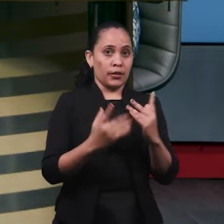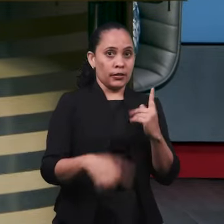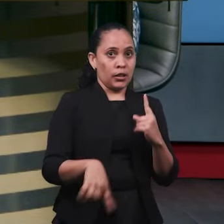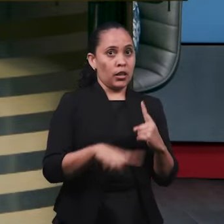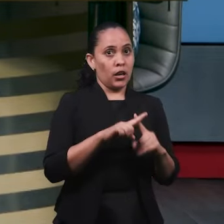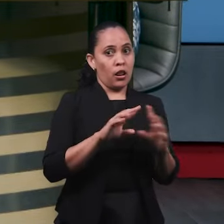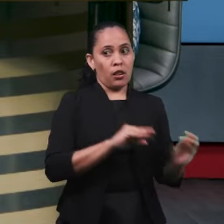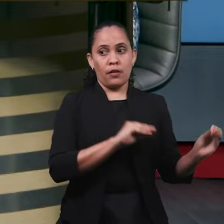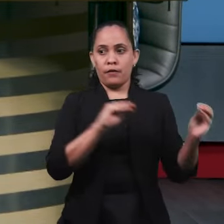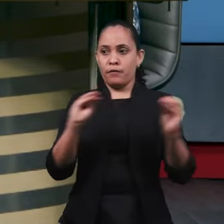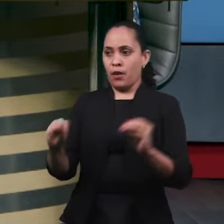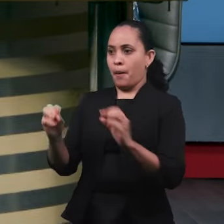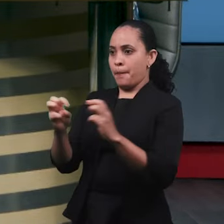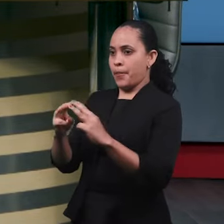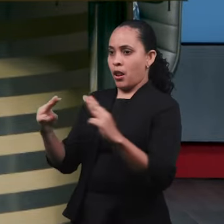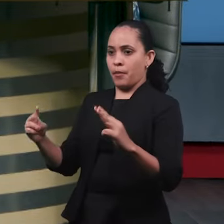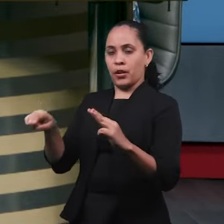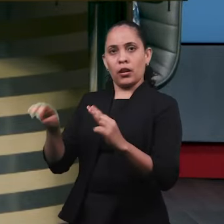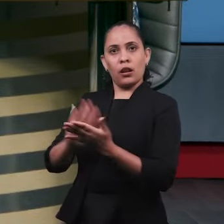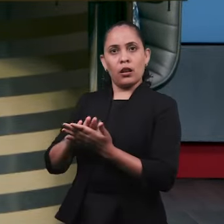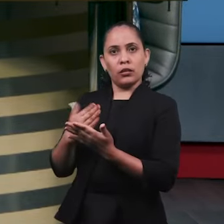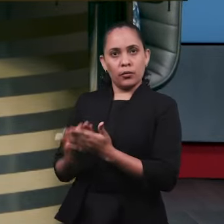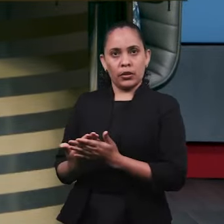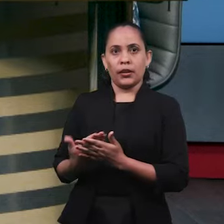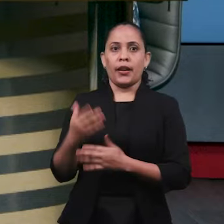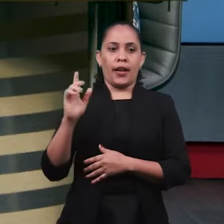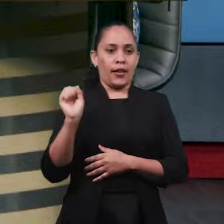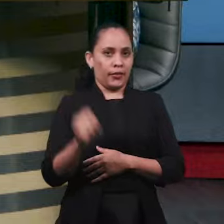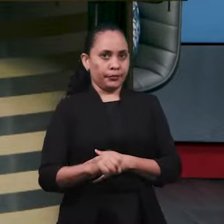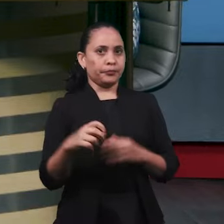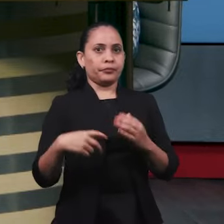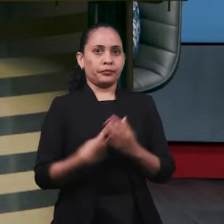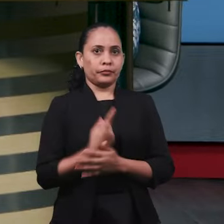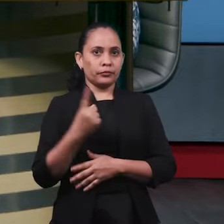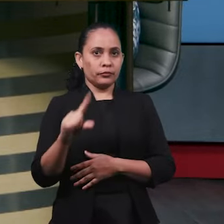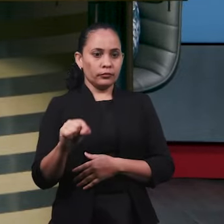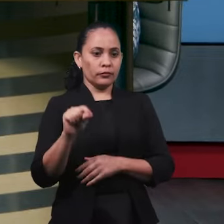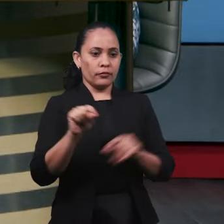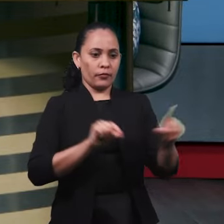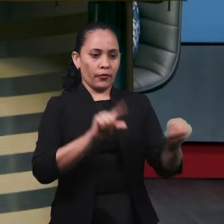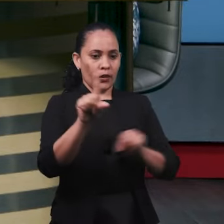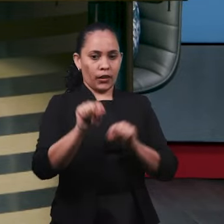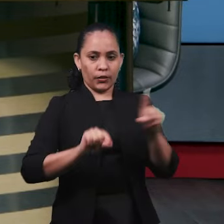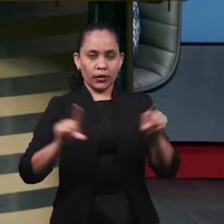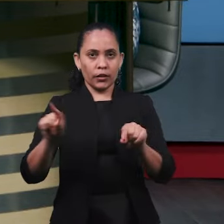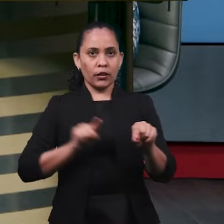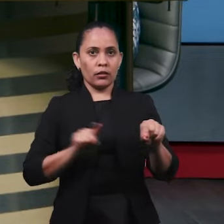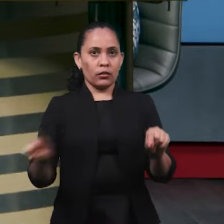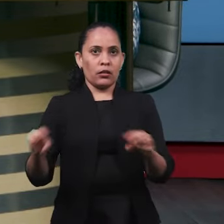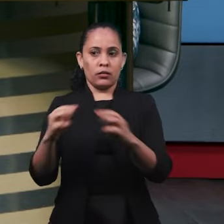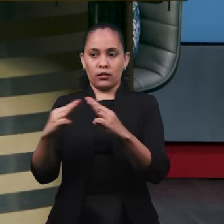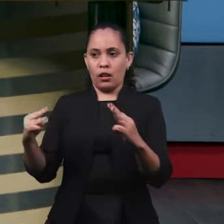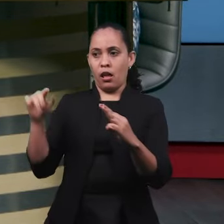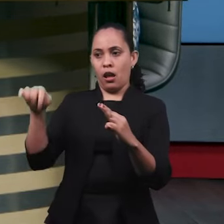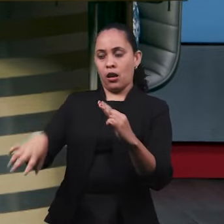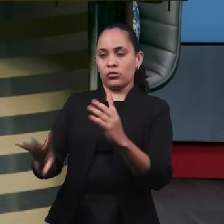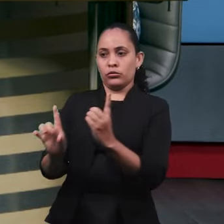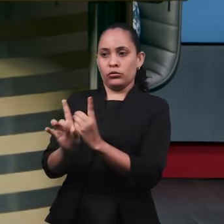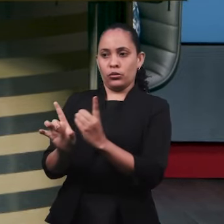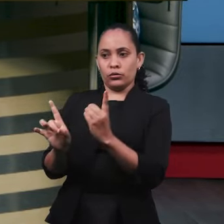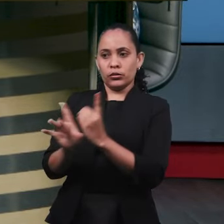igrejas, eles irão para os Manaíns interpretar. Aí sim, eles são muito bem escolhidos, porque o Manaim é um local de